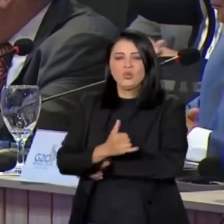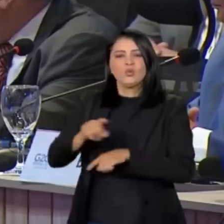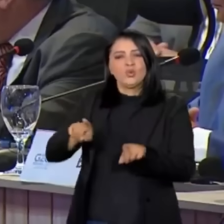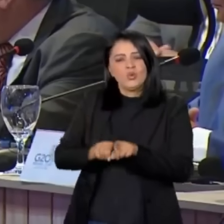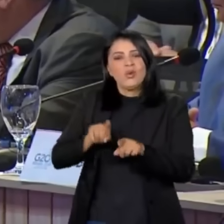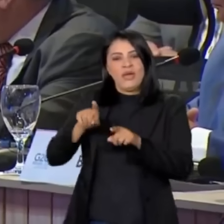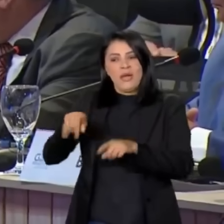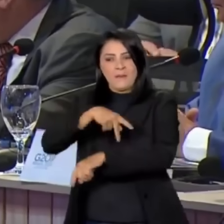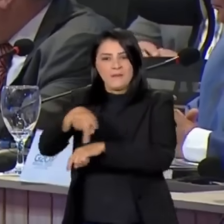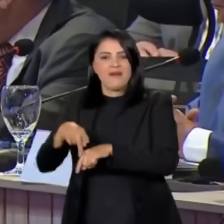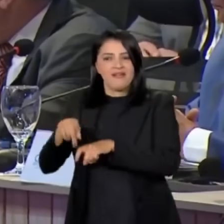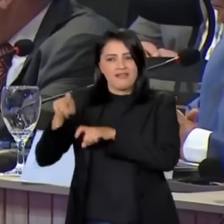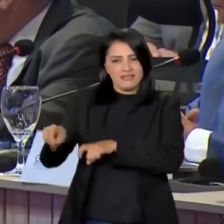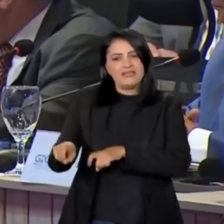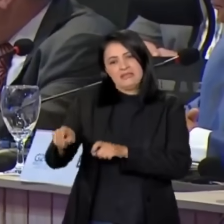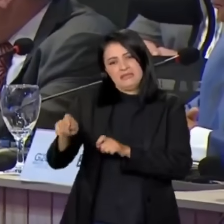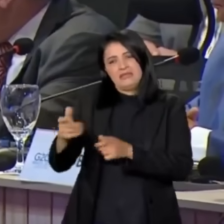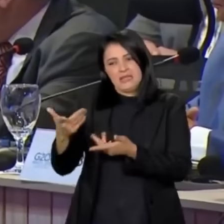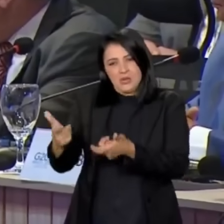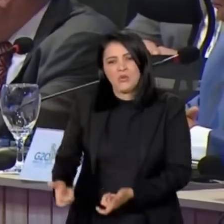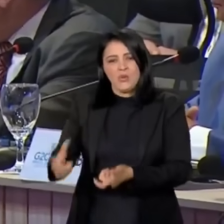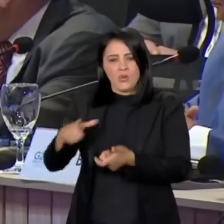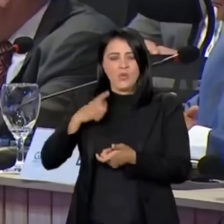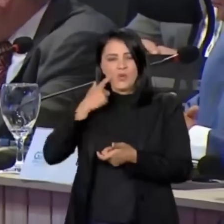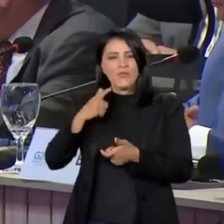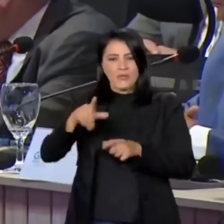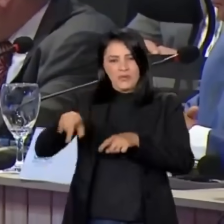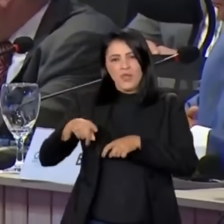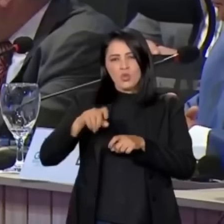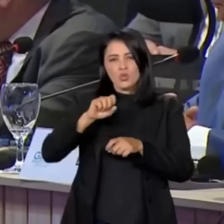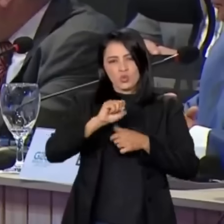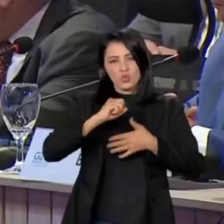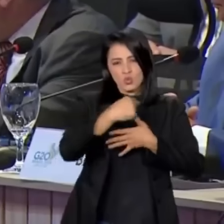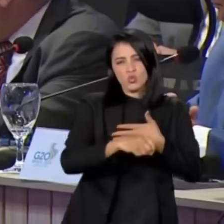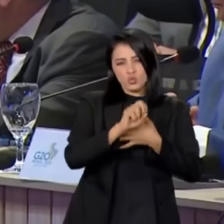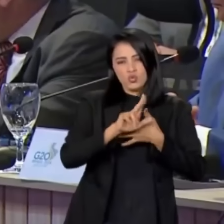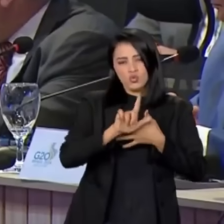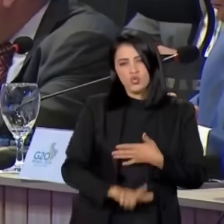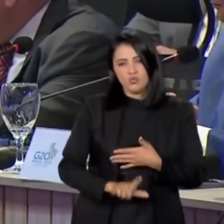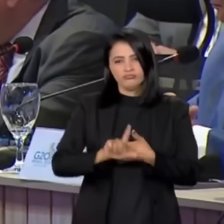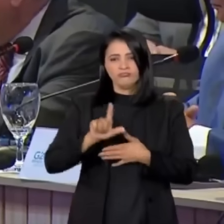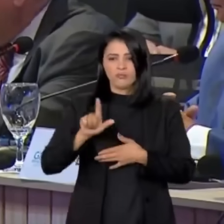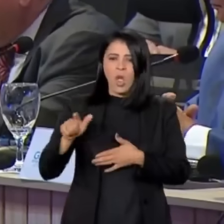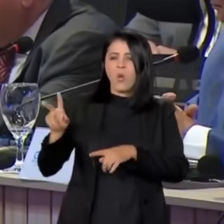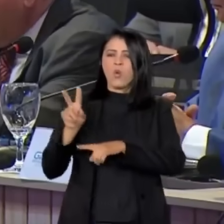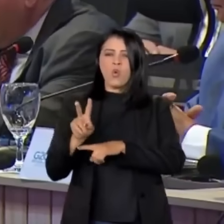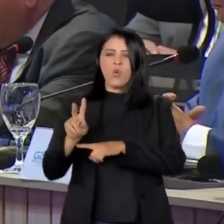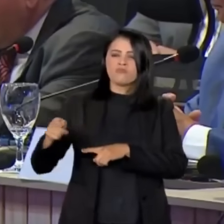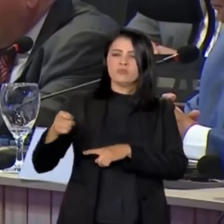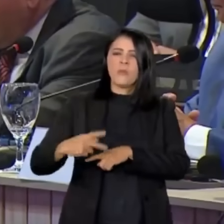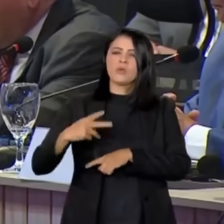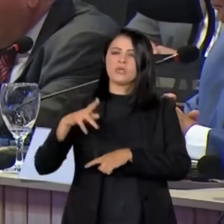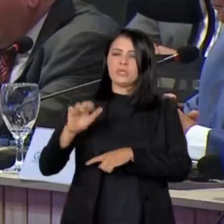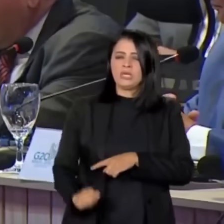países ricos, solapa a agricultura familiar no sul global. O protecionismo discrimina contra